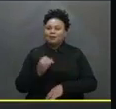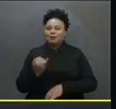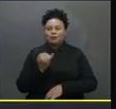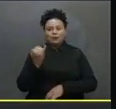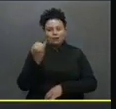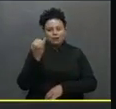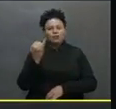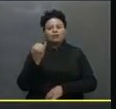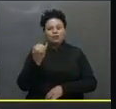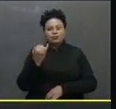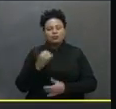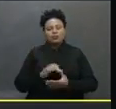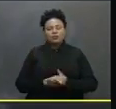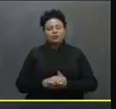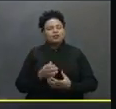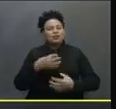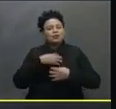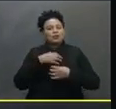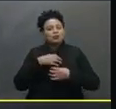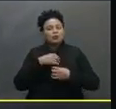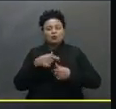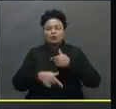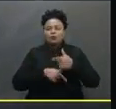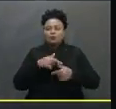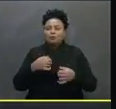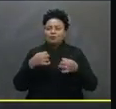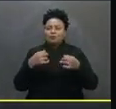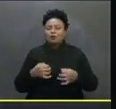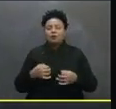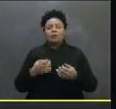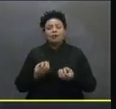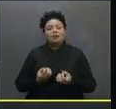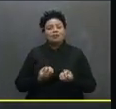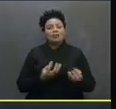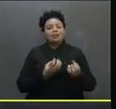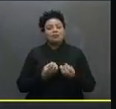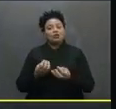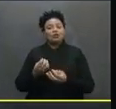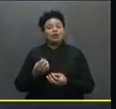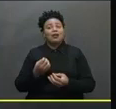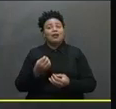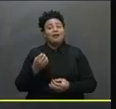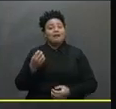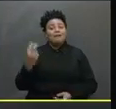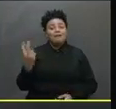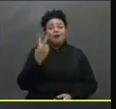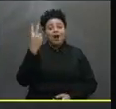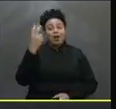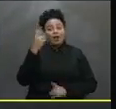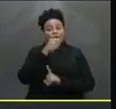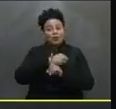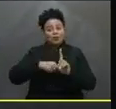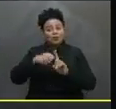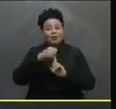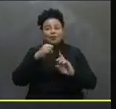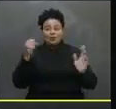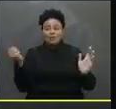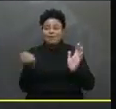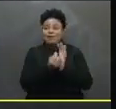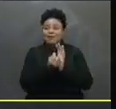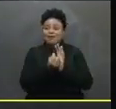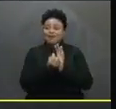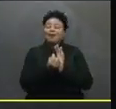importante, sentimento de dever cumprido por transmitir valores sociais e deixar isto como legado à sociedade